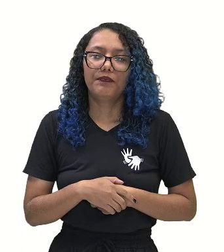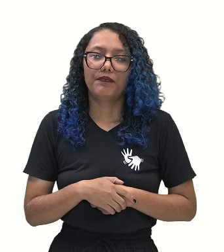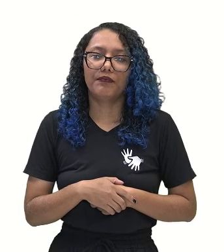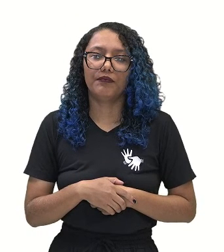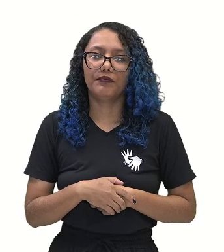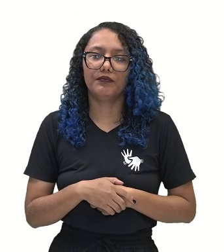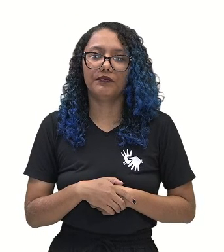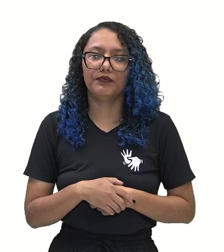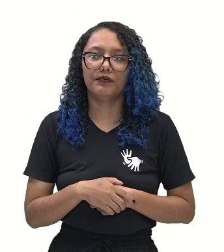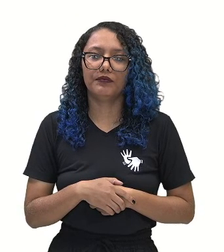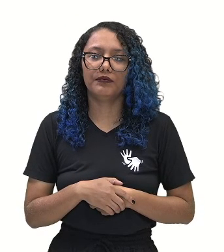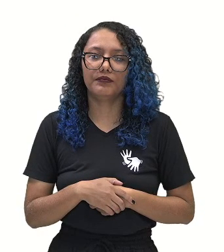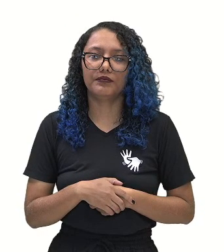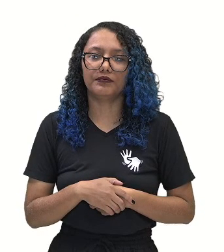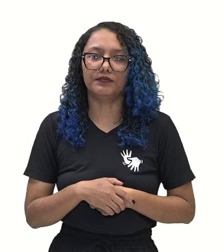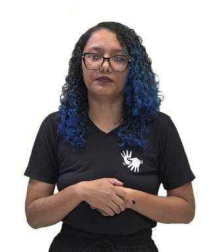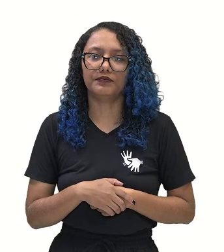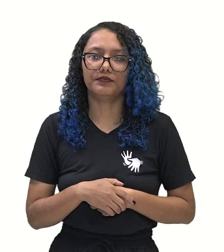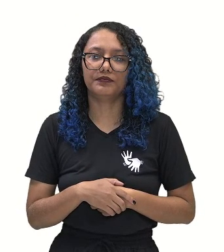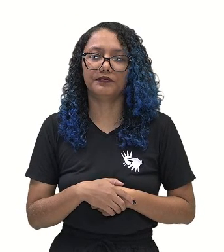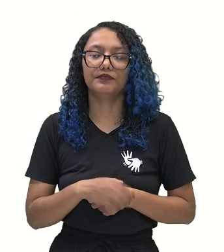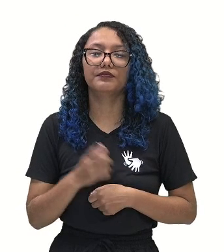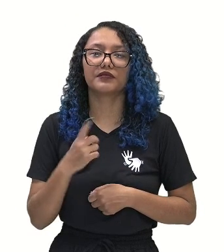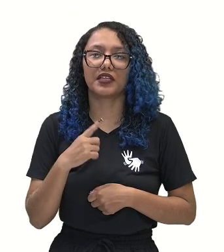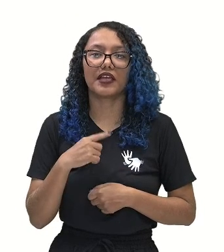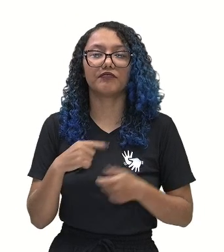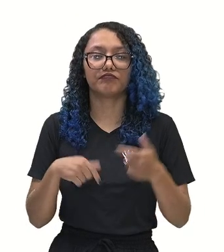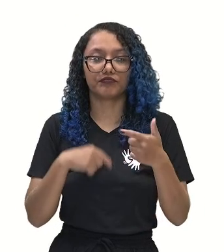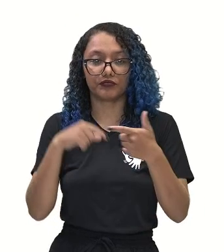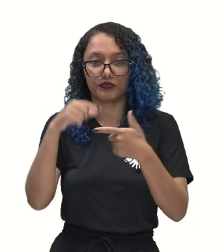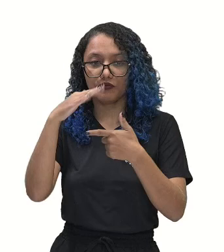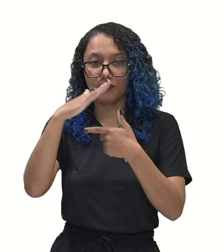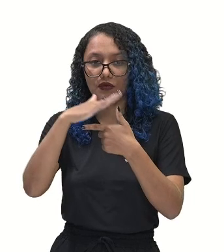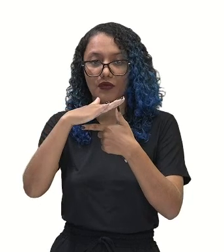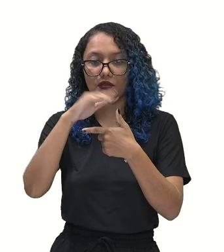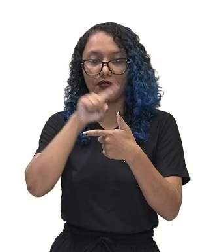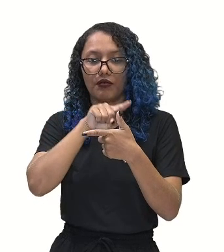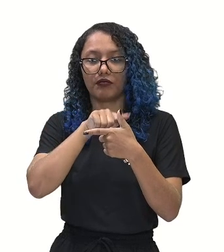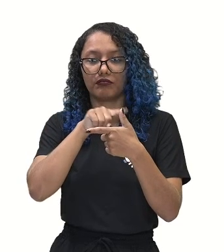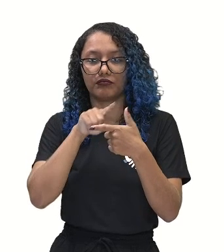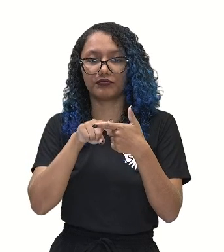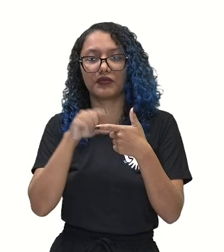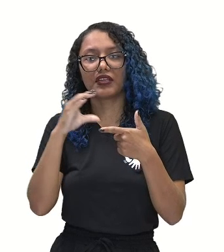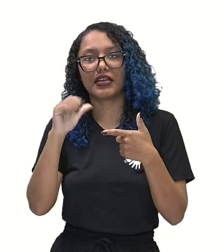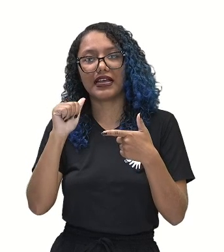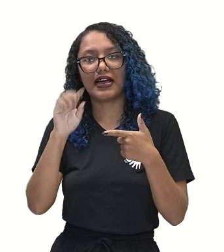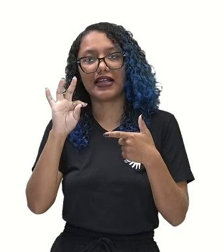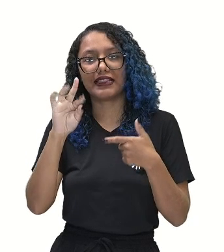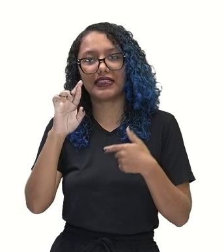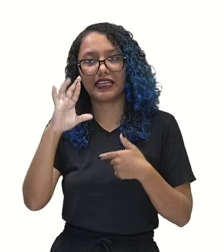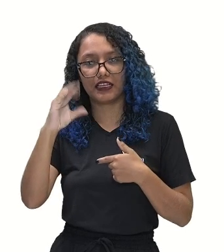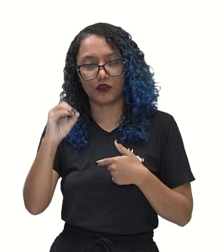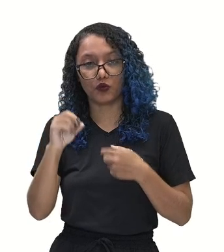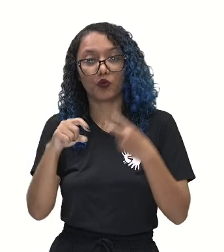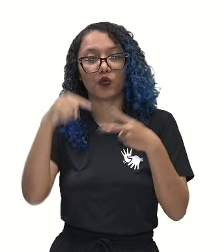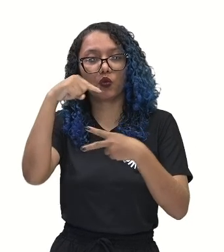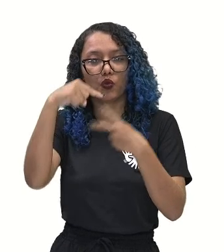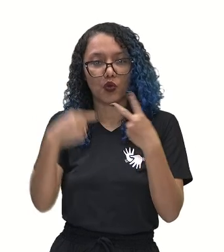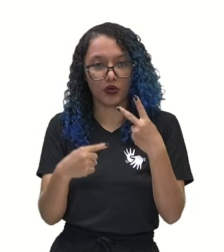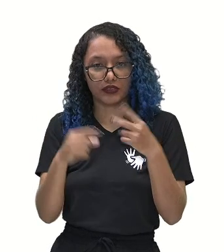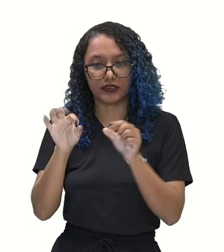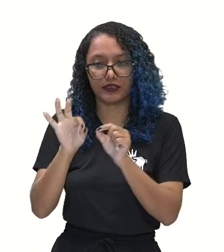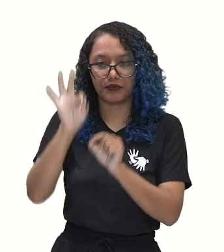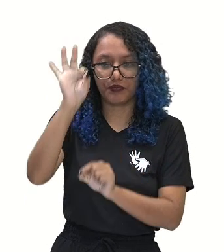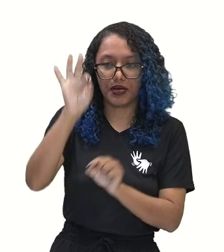os dois catetos, que são justamente a distância horizontal e a distância vertical, e eu